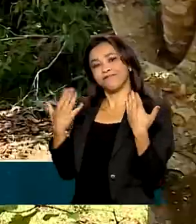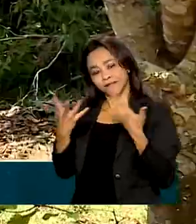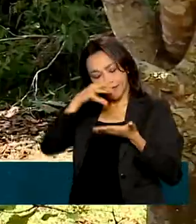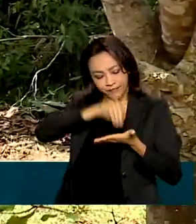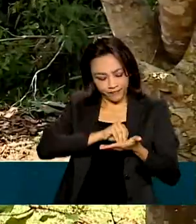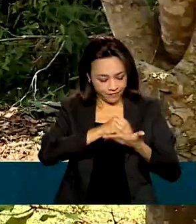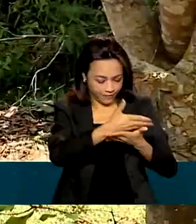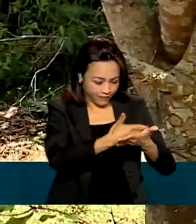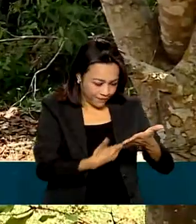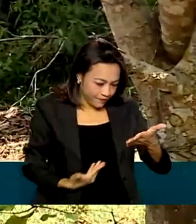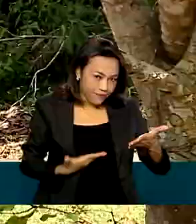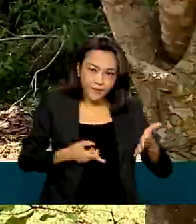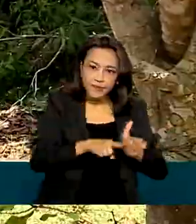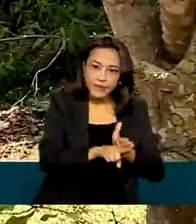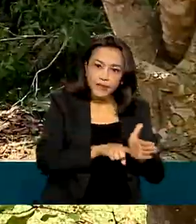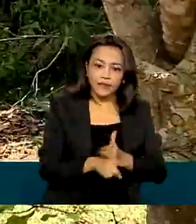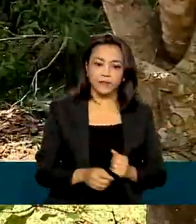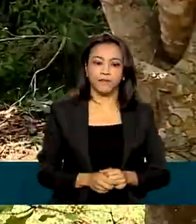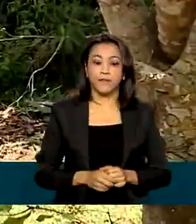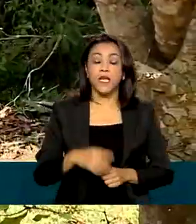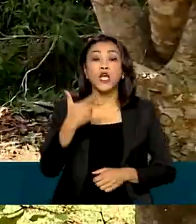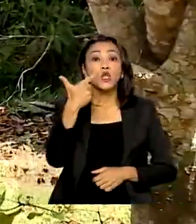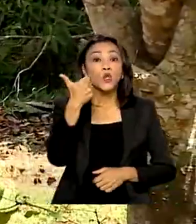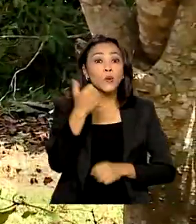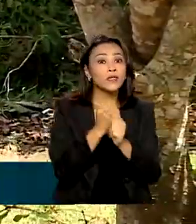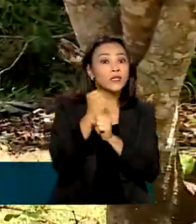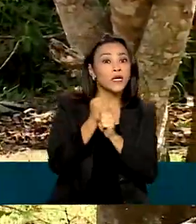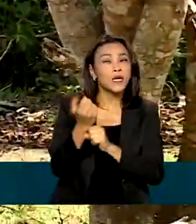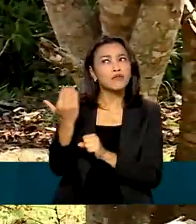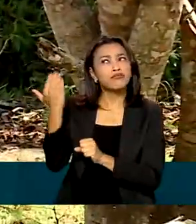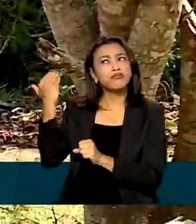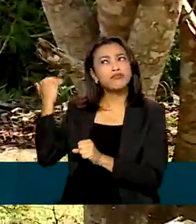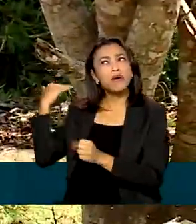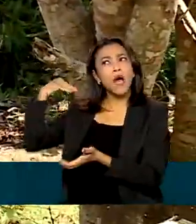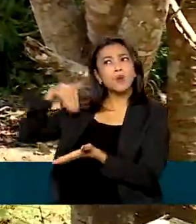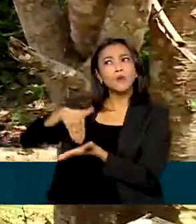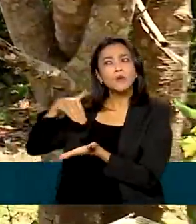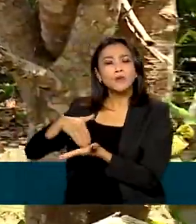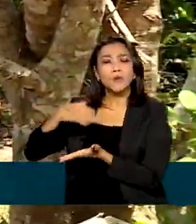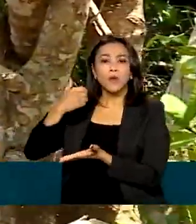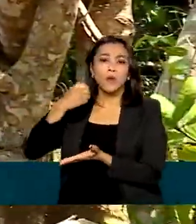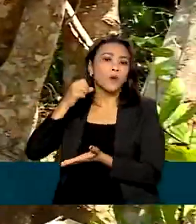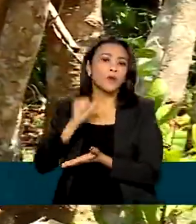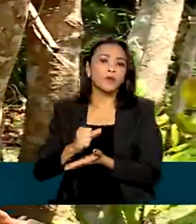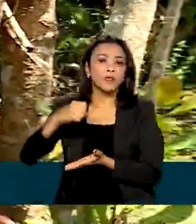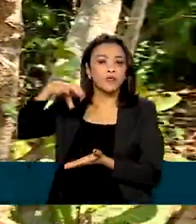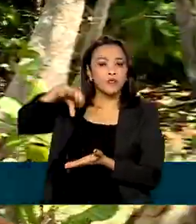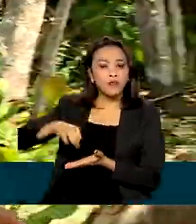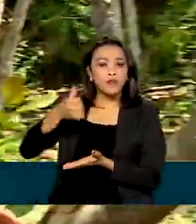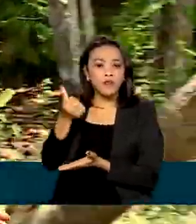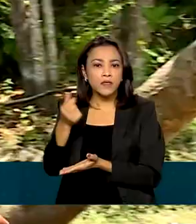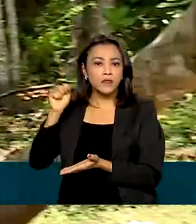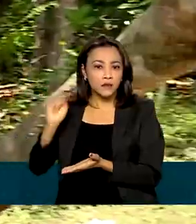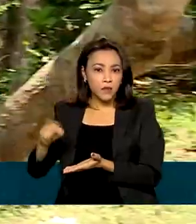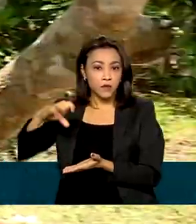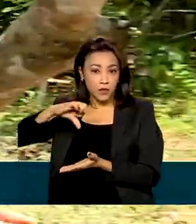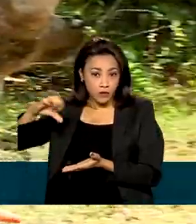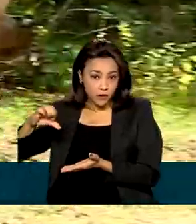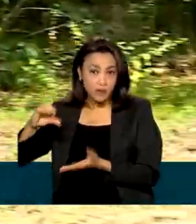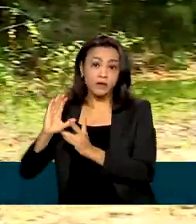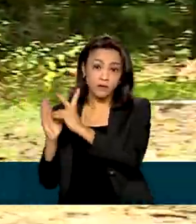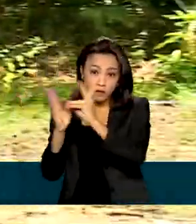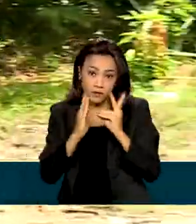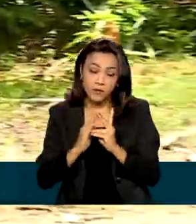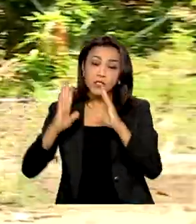no Censo realizado há 12 anos a última pesquisa contabilizou 896 mil e novecentos indígenas